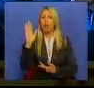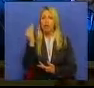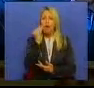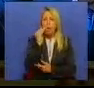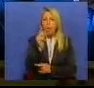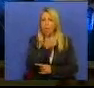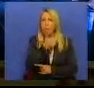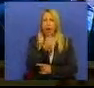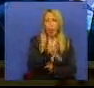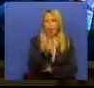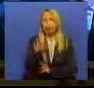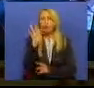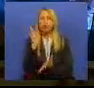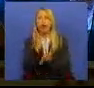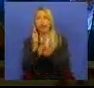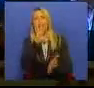filhos?